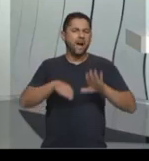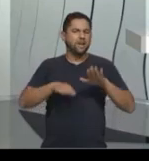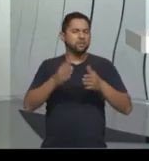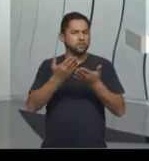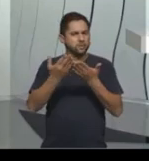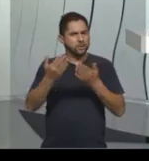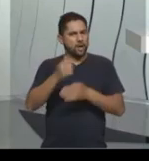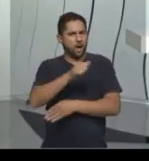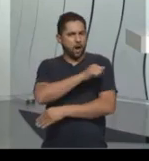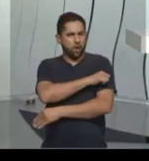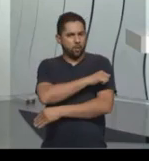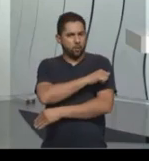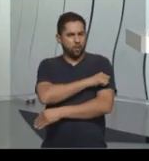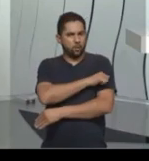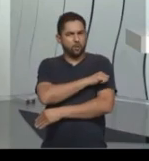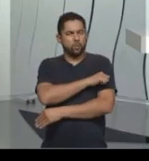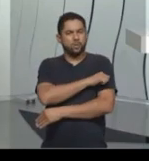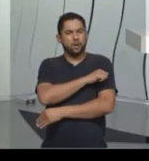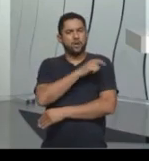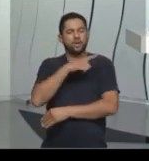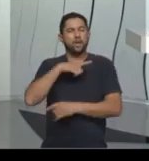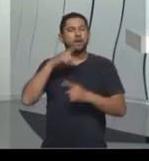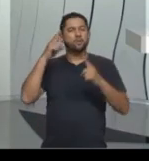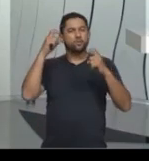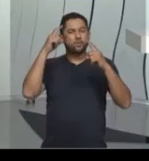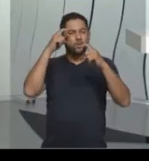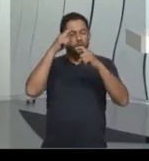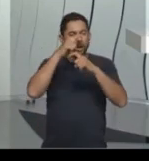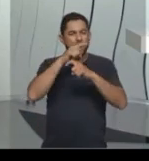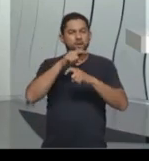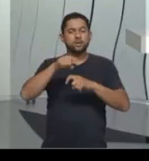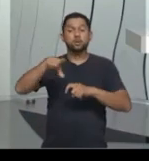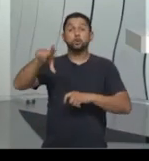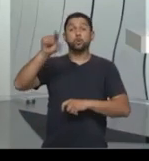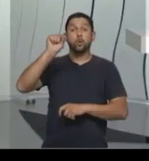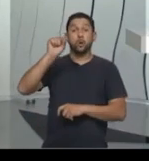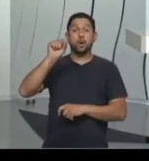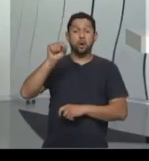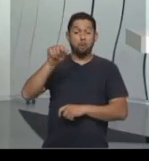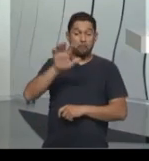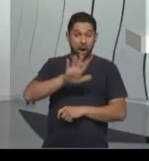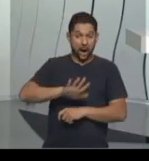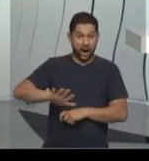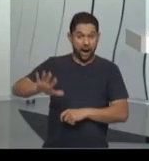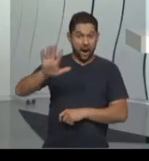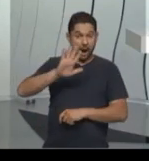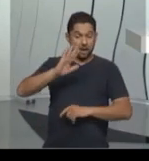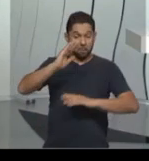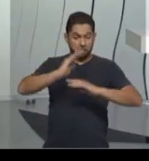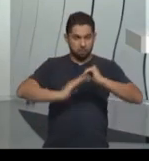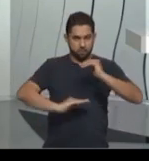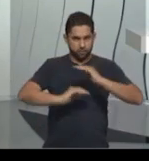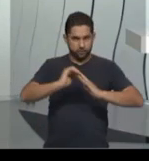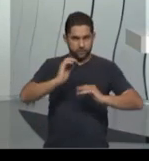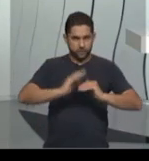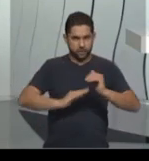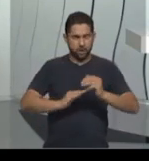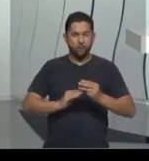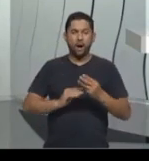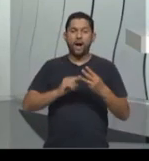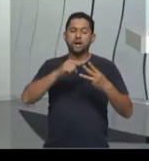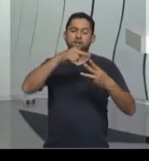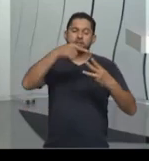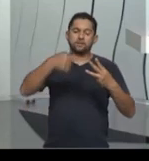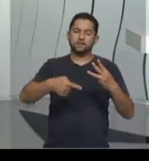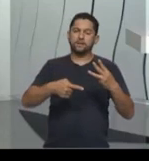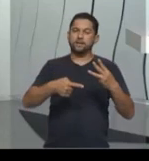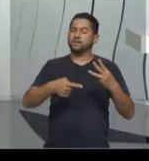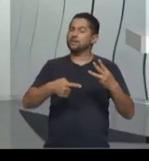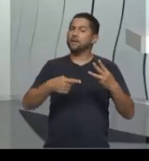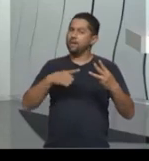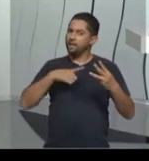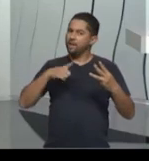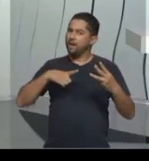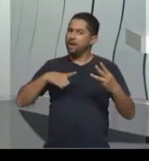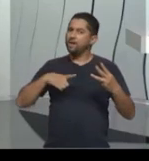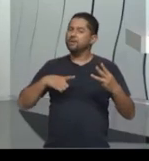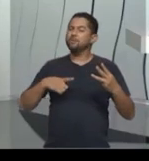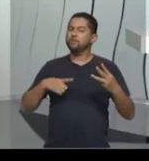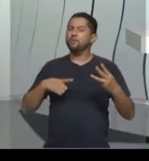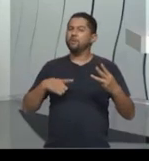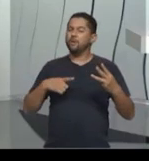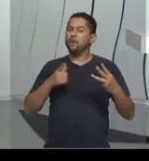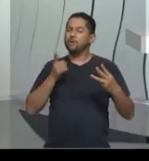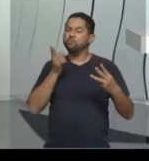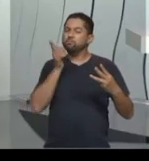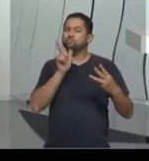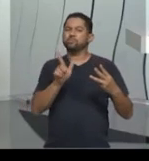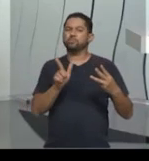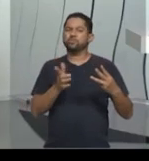que está na dificuldade de escolher aí uma área, essas áreas aqui são áreas aí em crescente, justamente